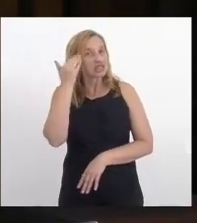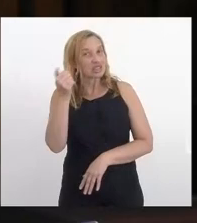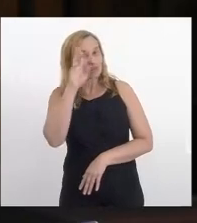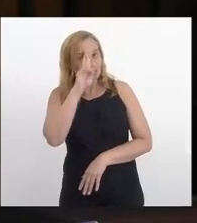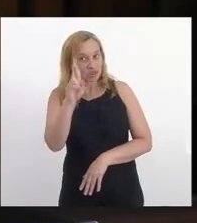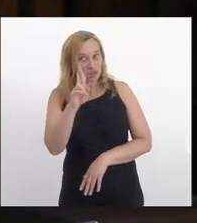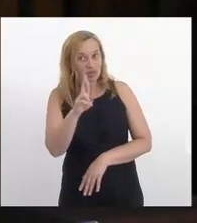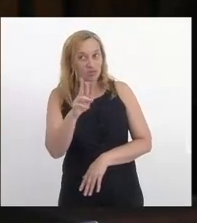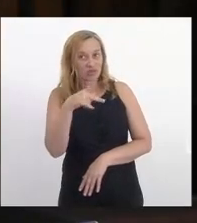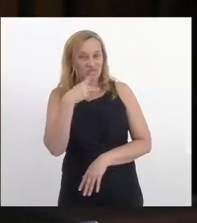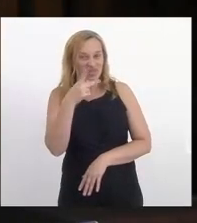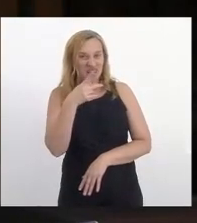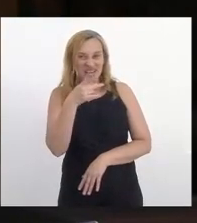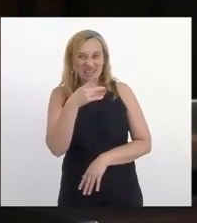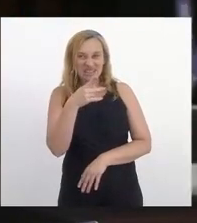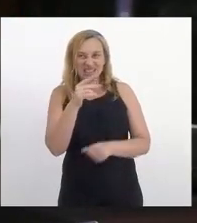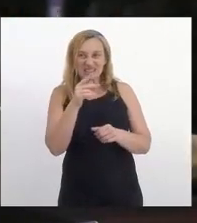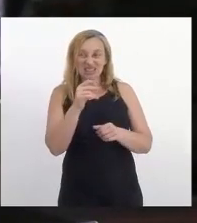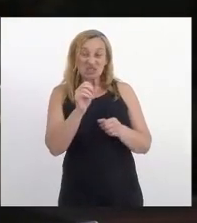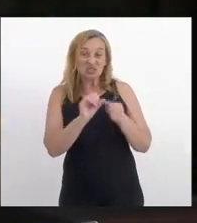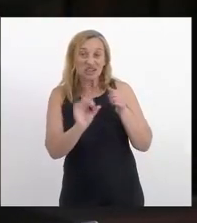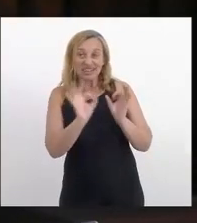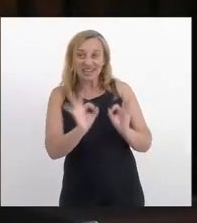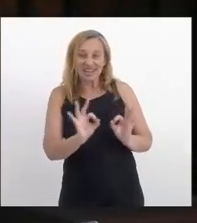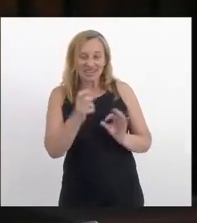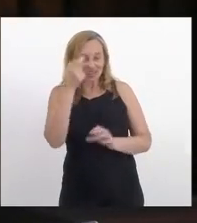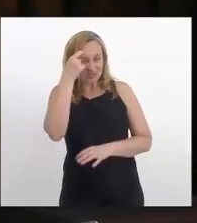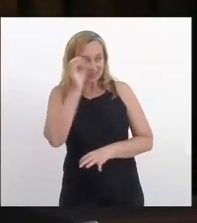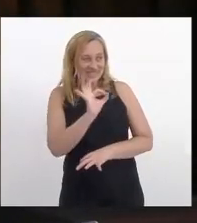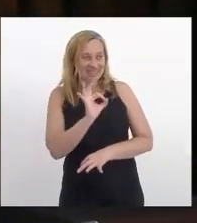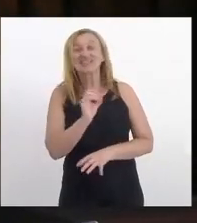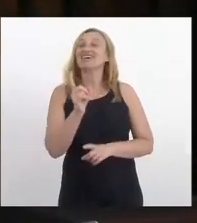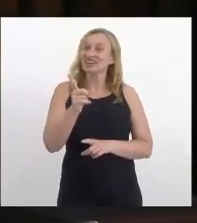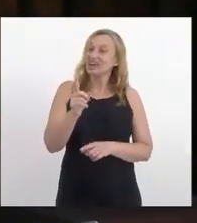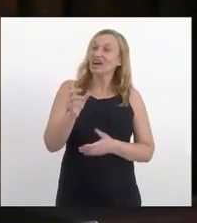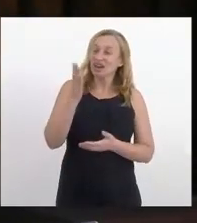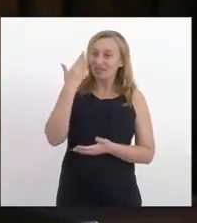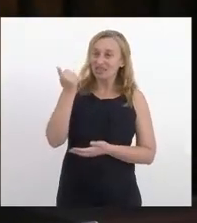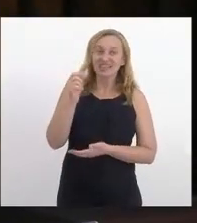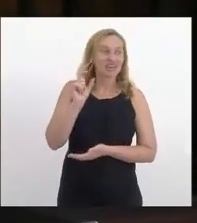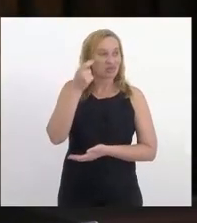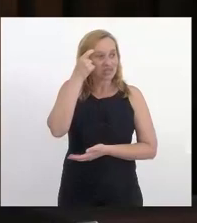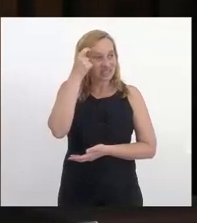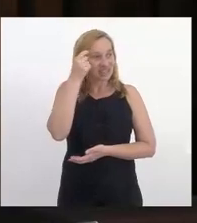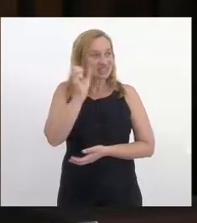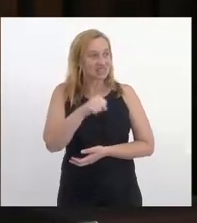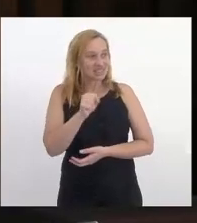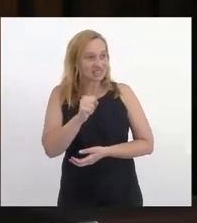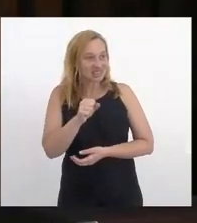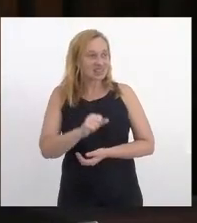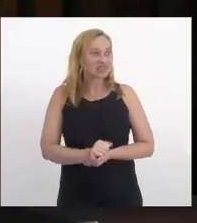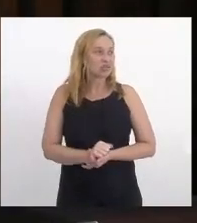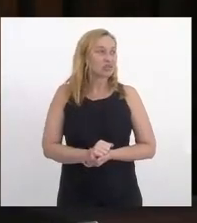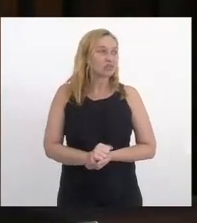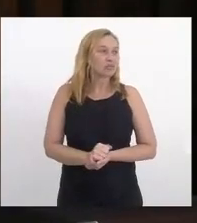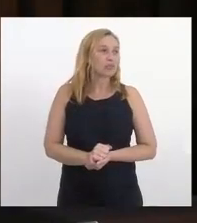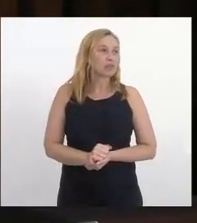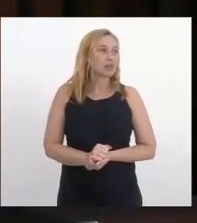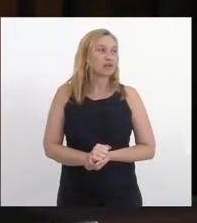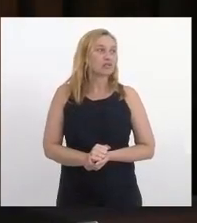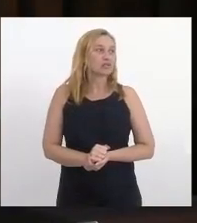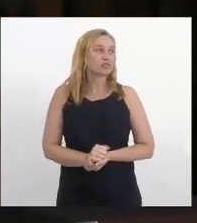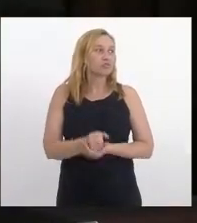faz nada inconsciente, eu acho que foi consciente mesmo, né, para dar maior simbolismo e